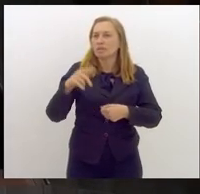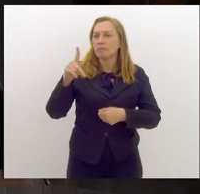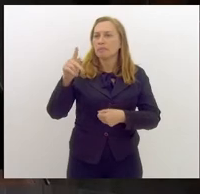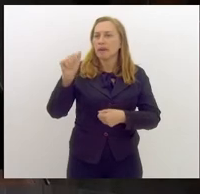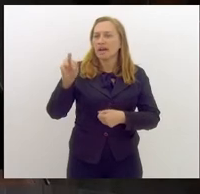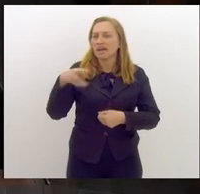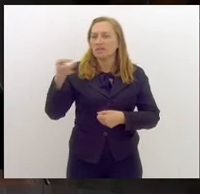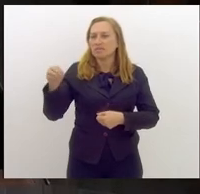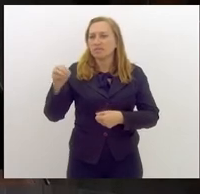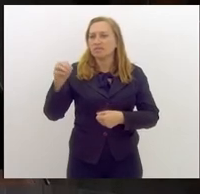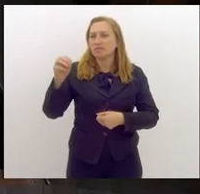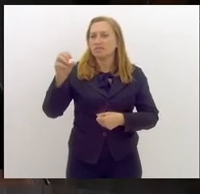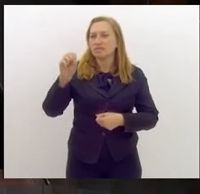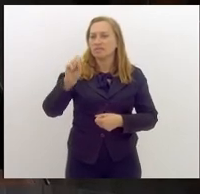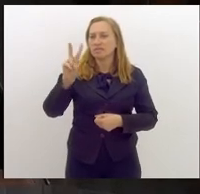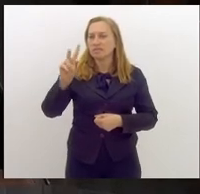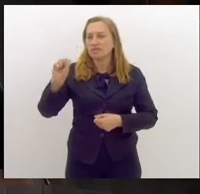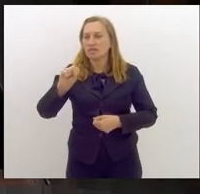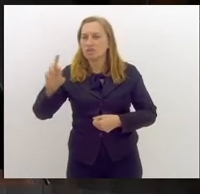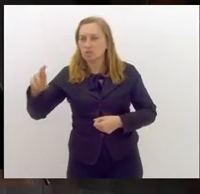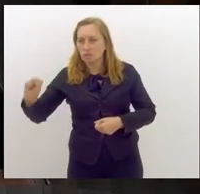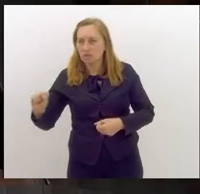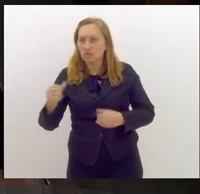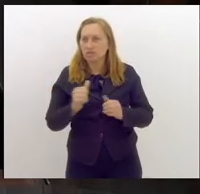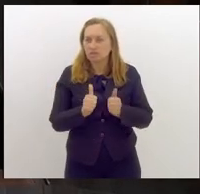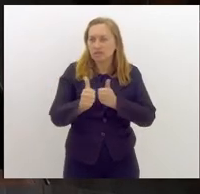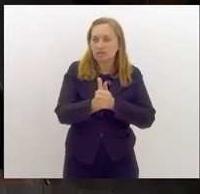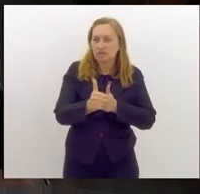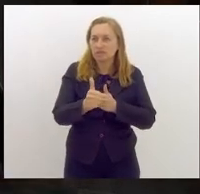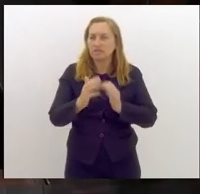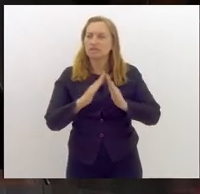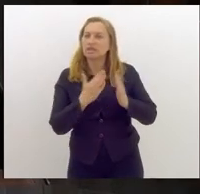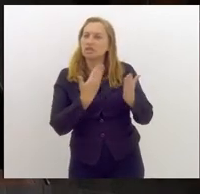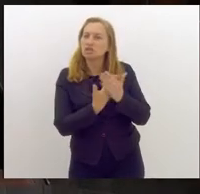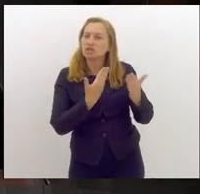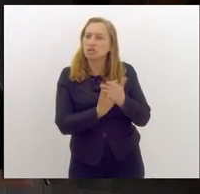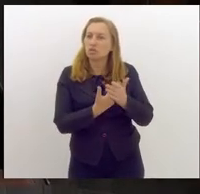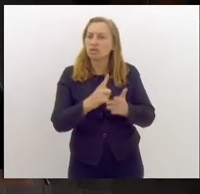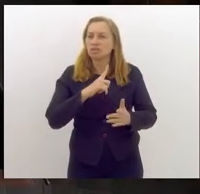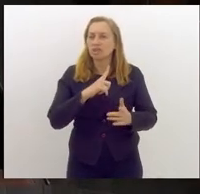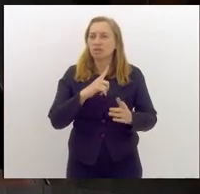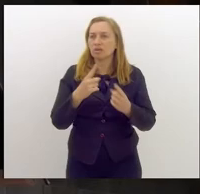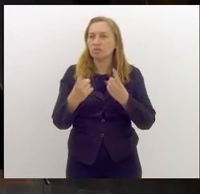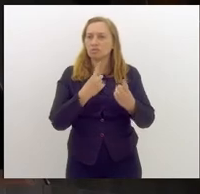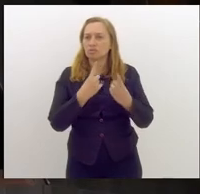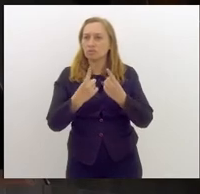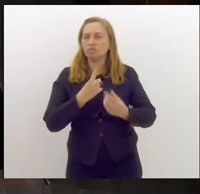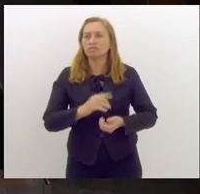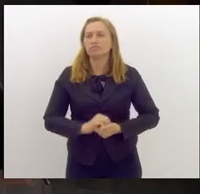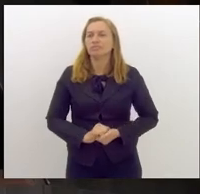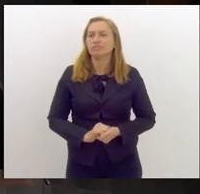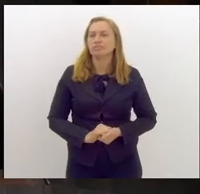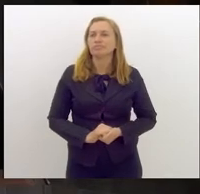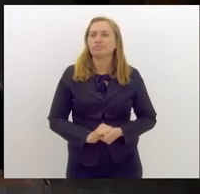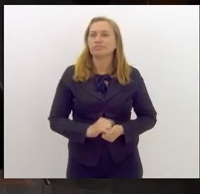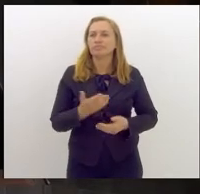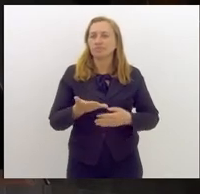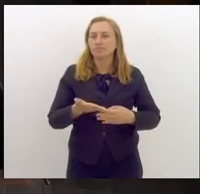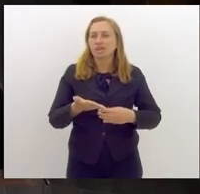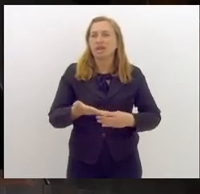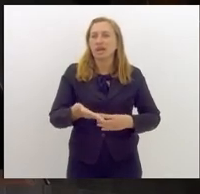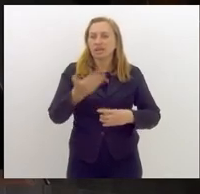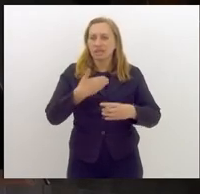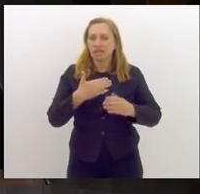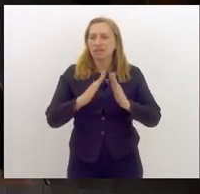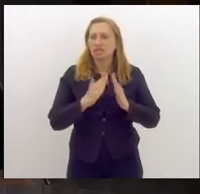Aonde pela frente da escola passa uma rodovia atrás da